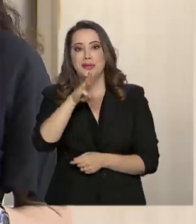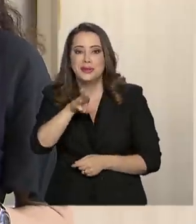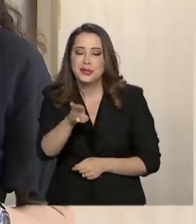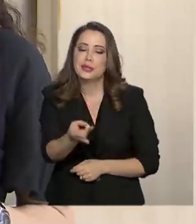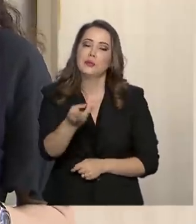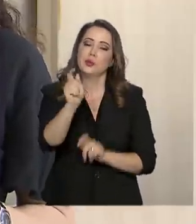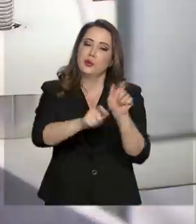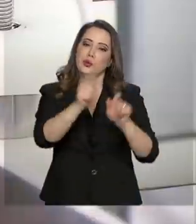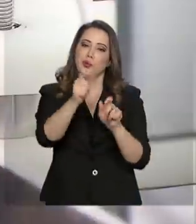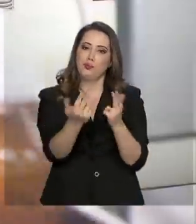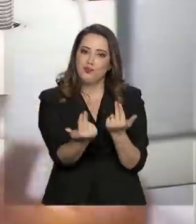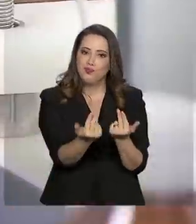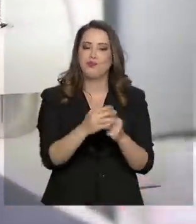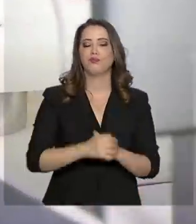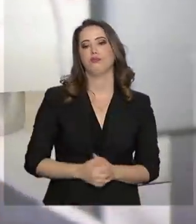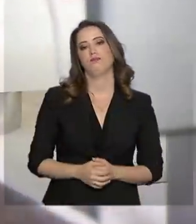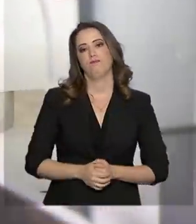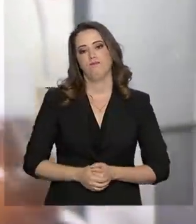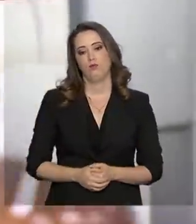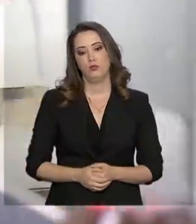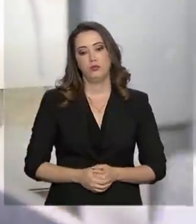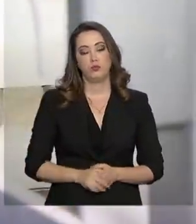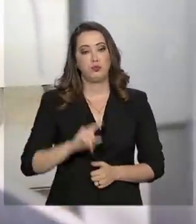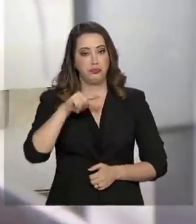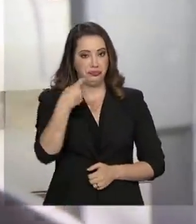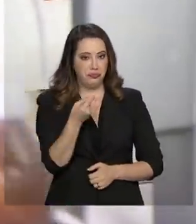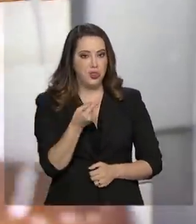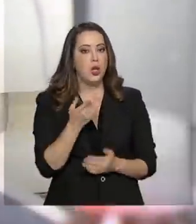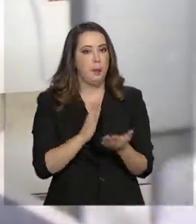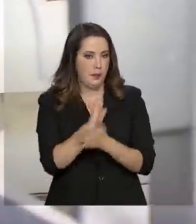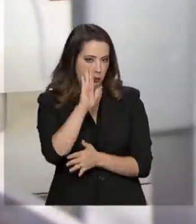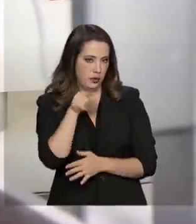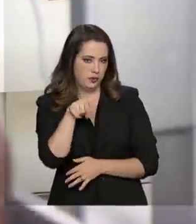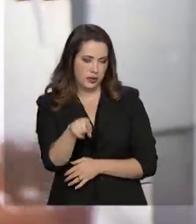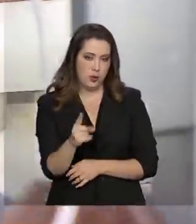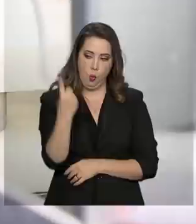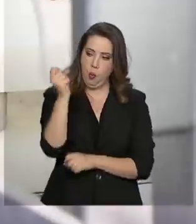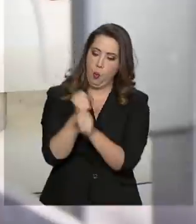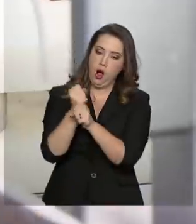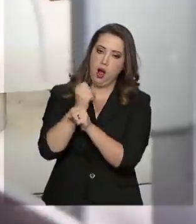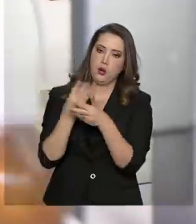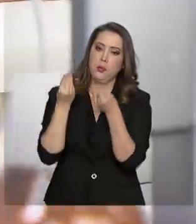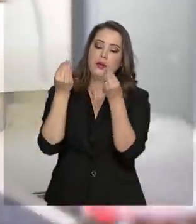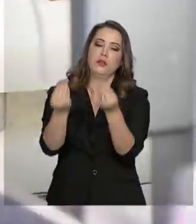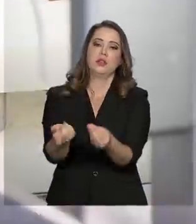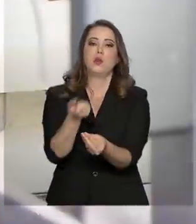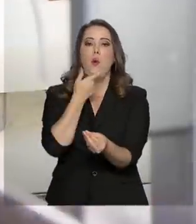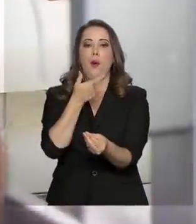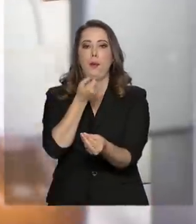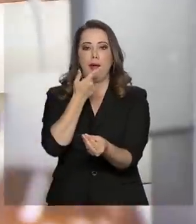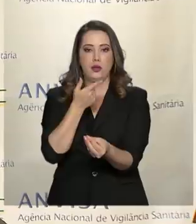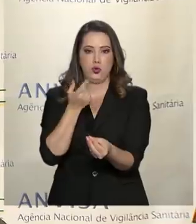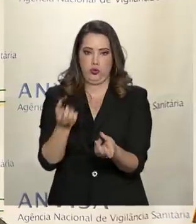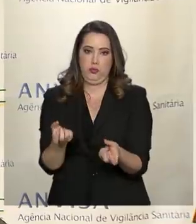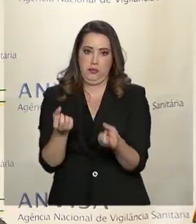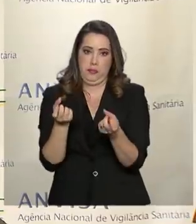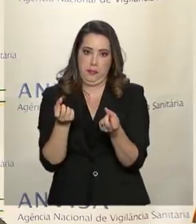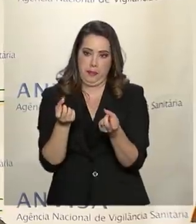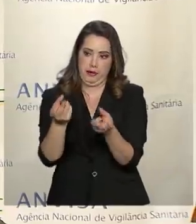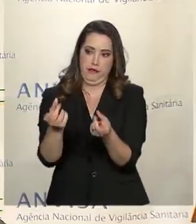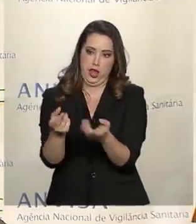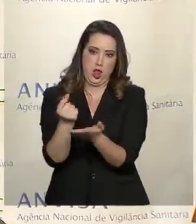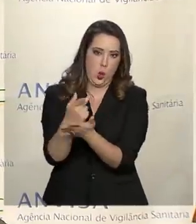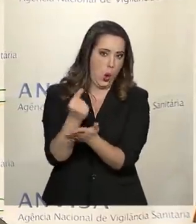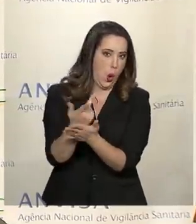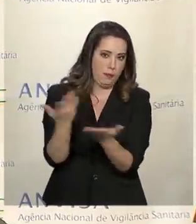nesta situação após o registro as empresas têm até um ano para oferecer o medicamento no mercado nacional este